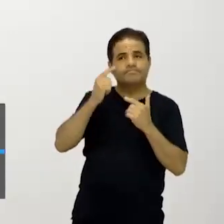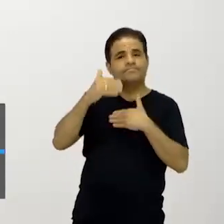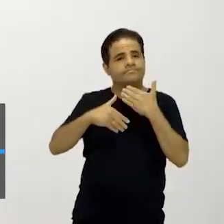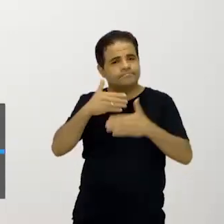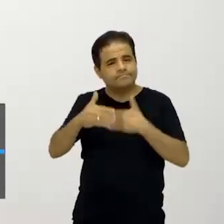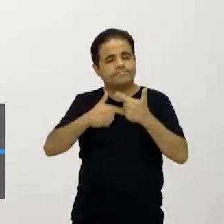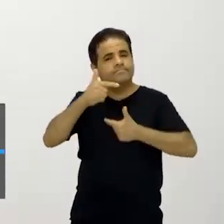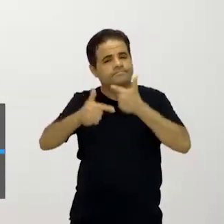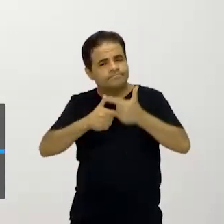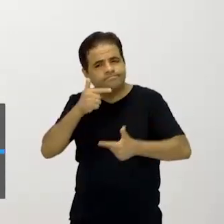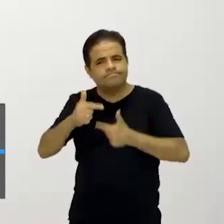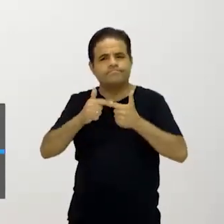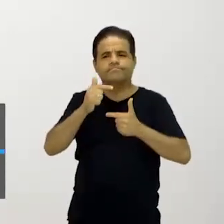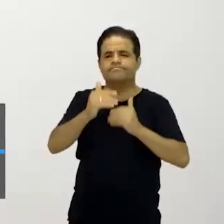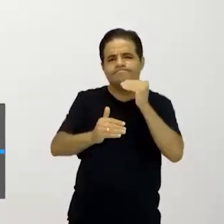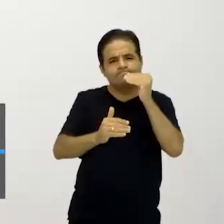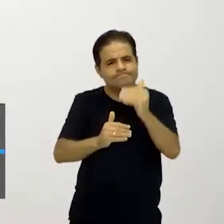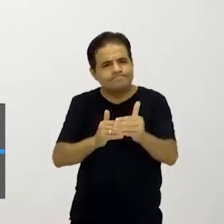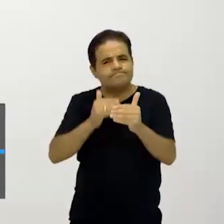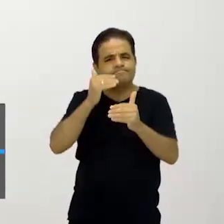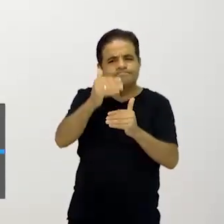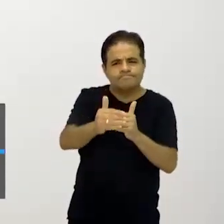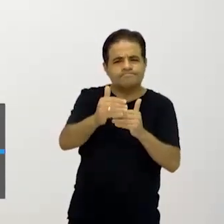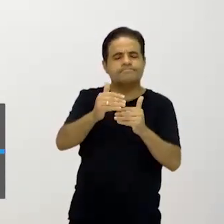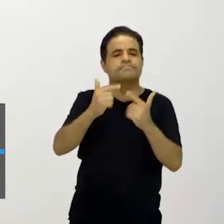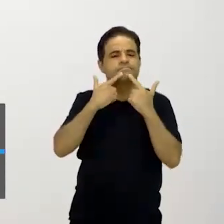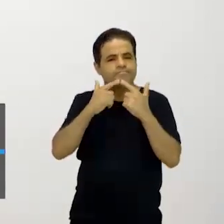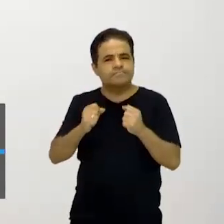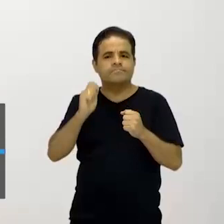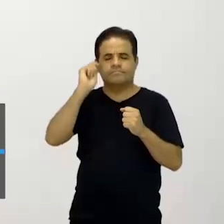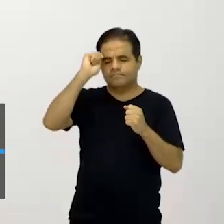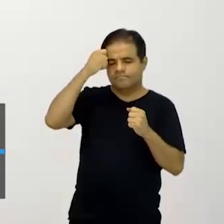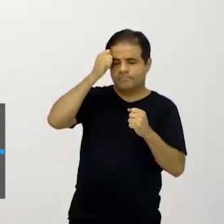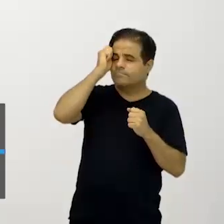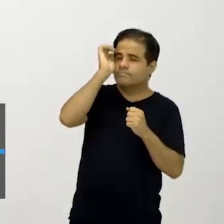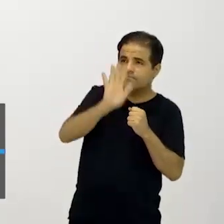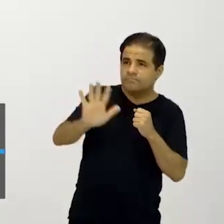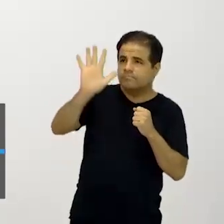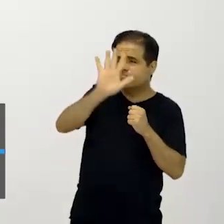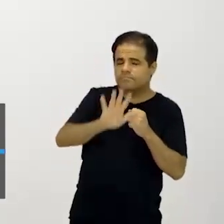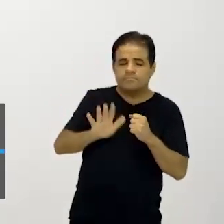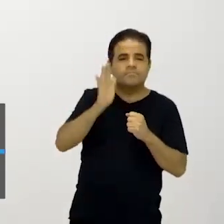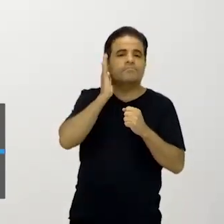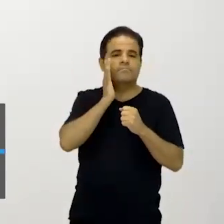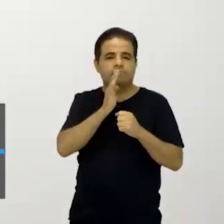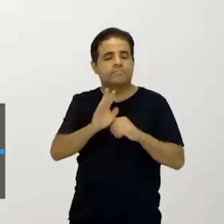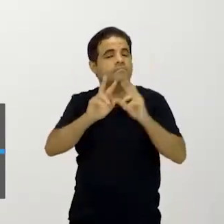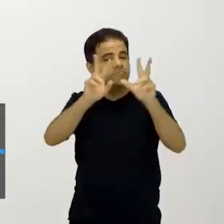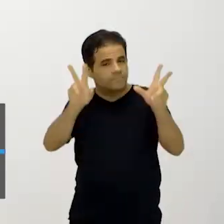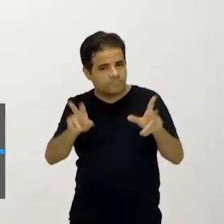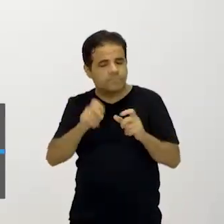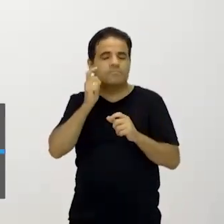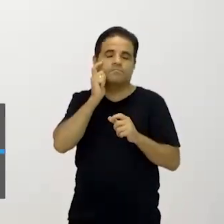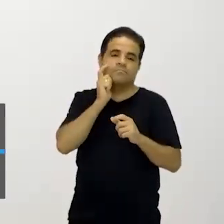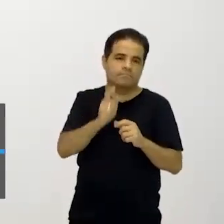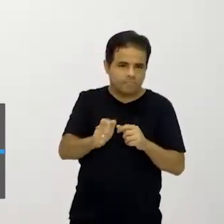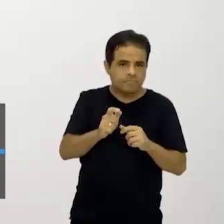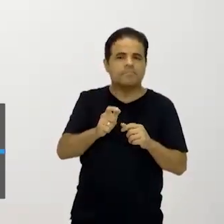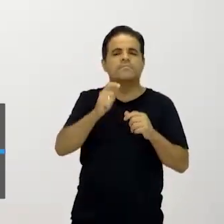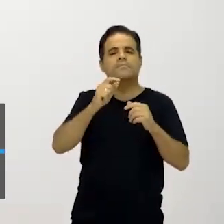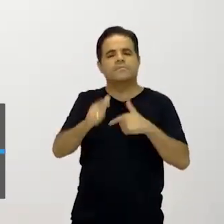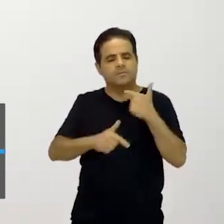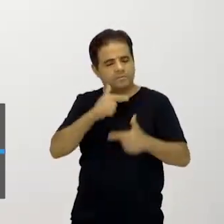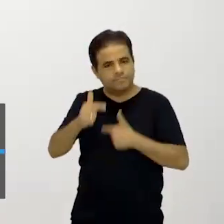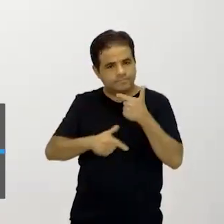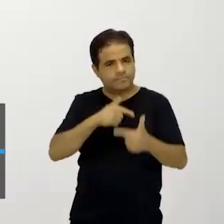tem trabalhado mais avançado aí para literaturas africanas em língua portuguesa. Então é um assunto bem interessante. O professor Mauro também vai